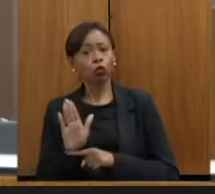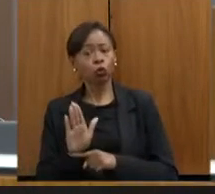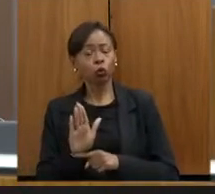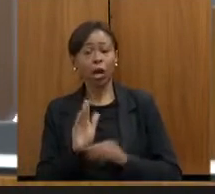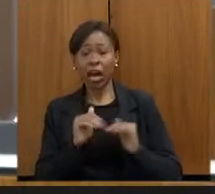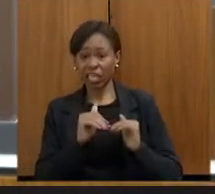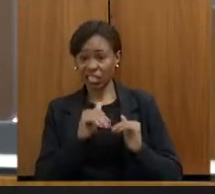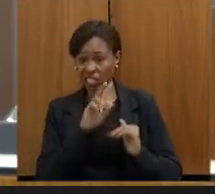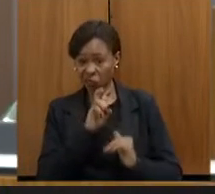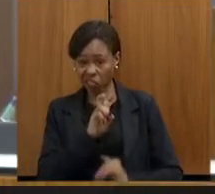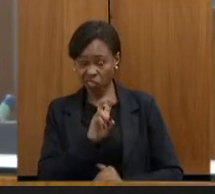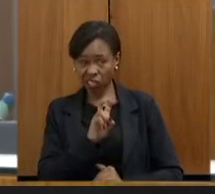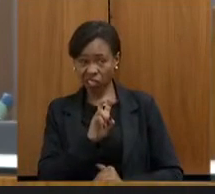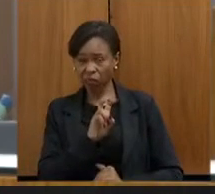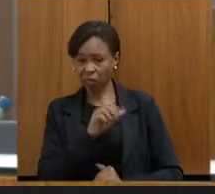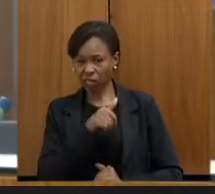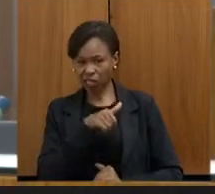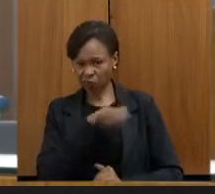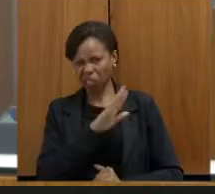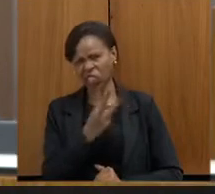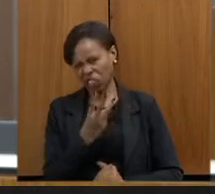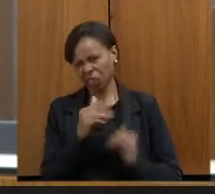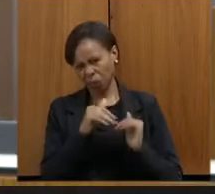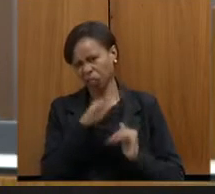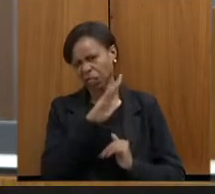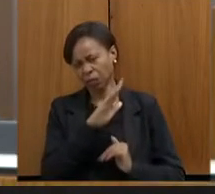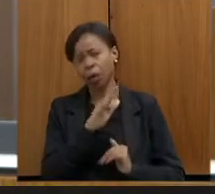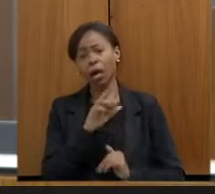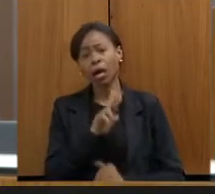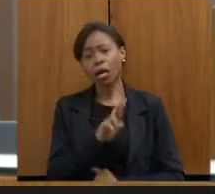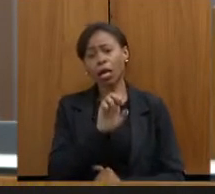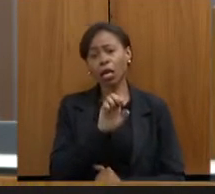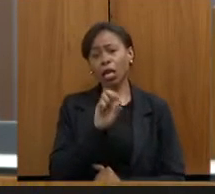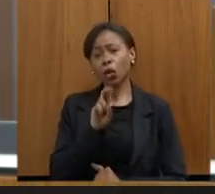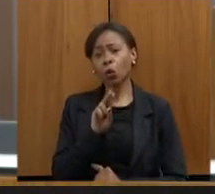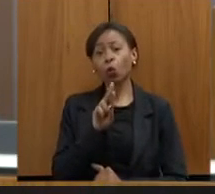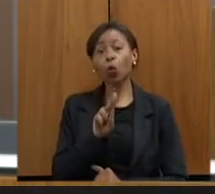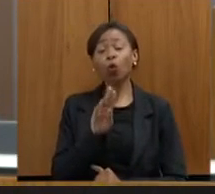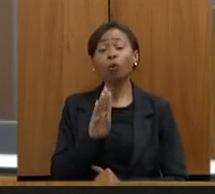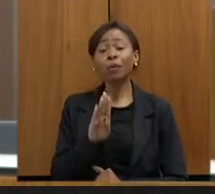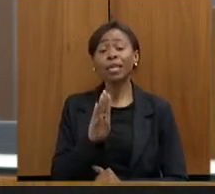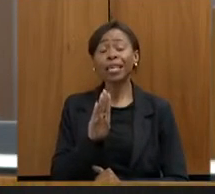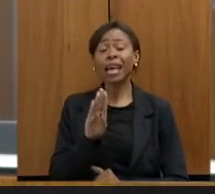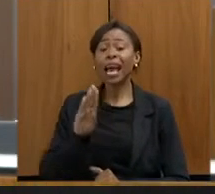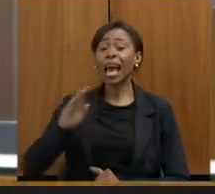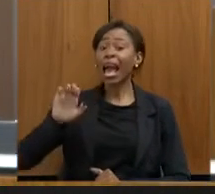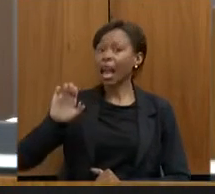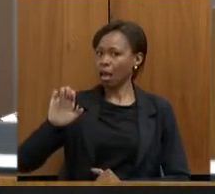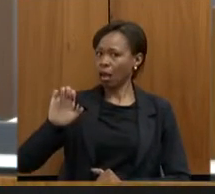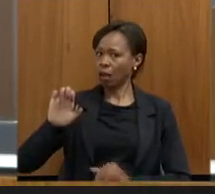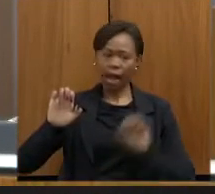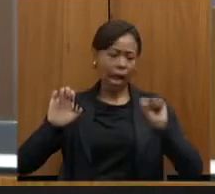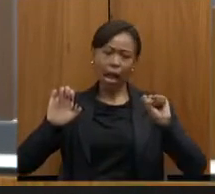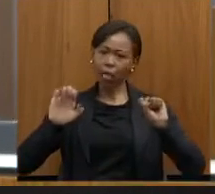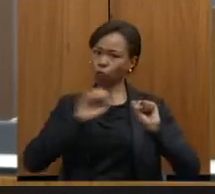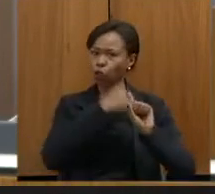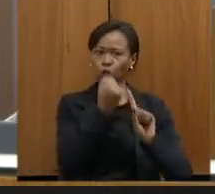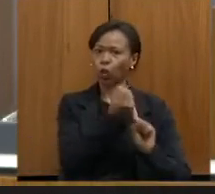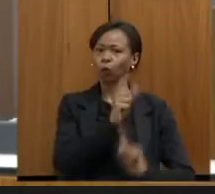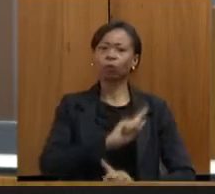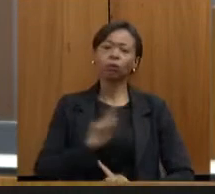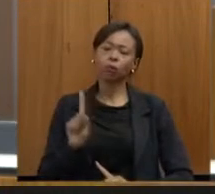é, que o poder público pode estabelecer aí essa linha de corte.